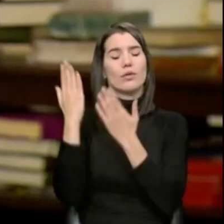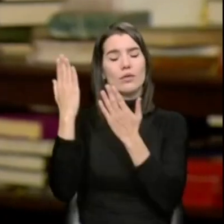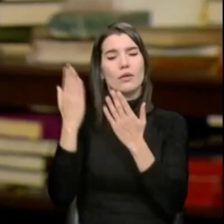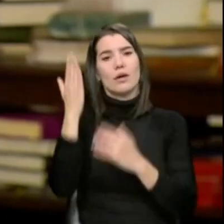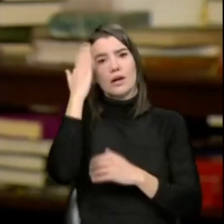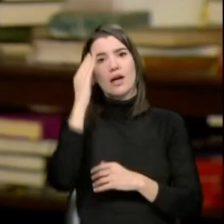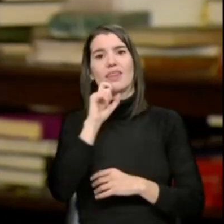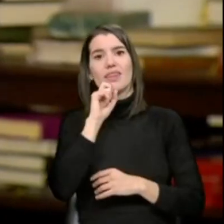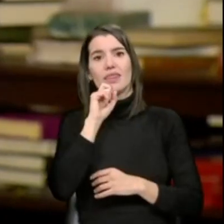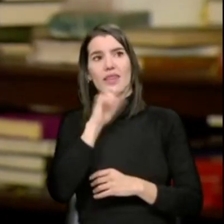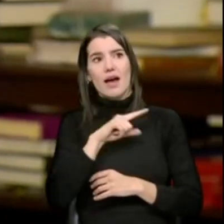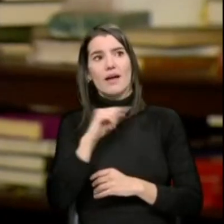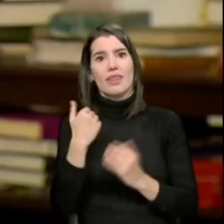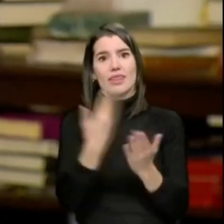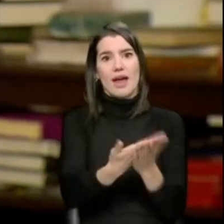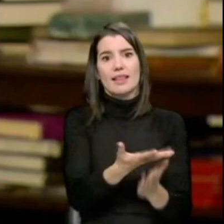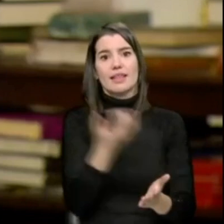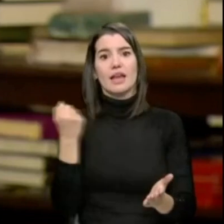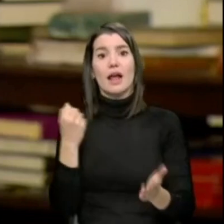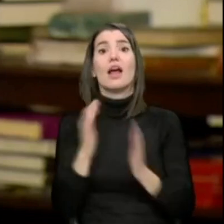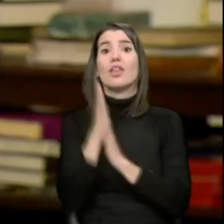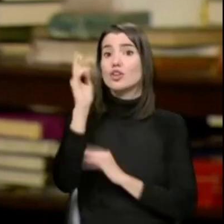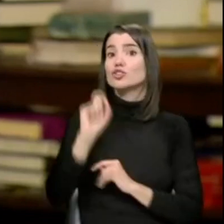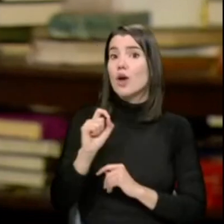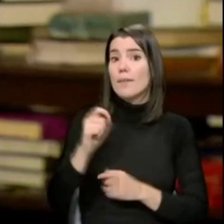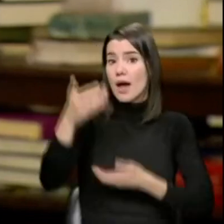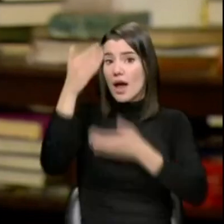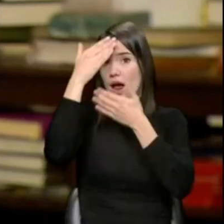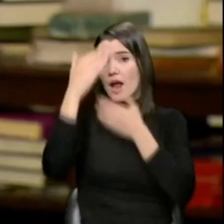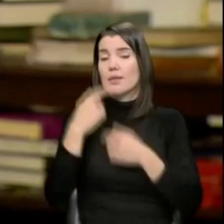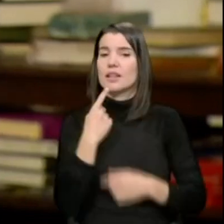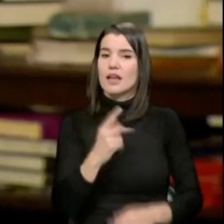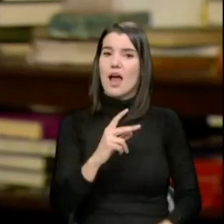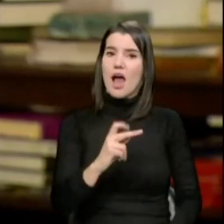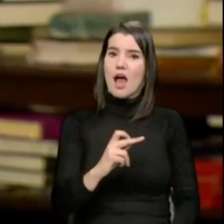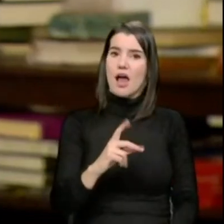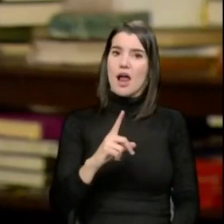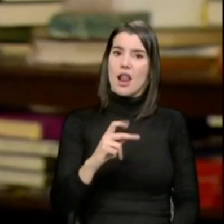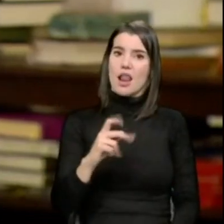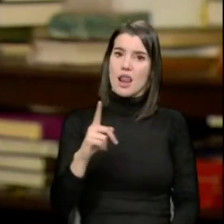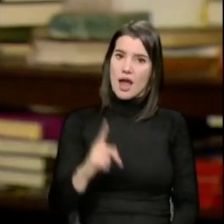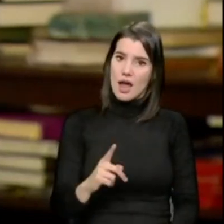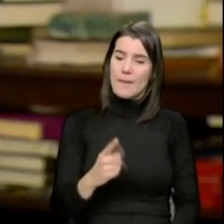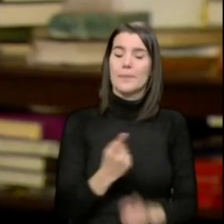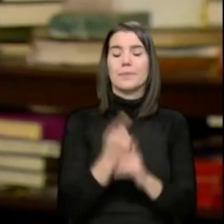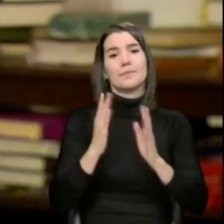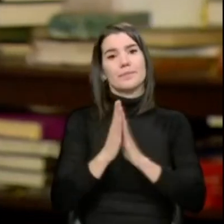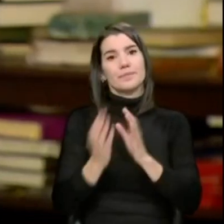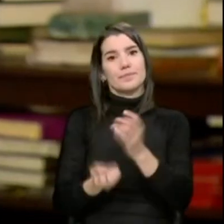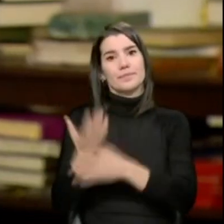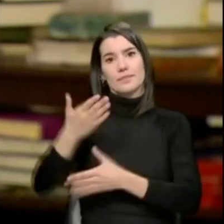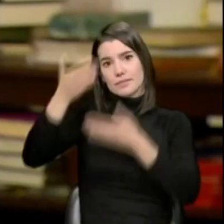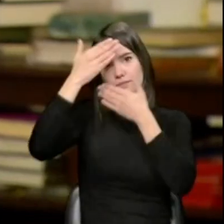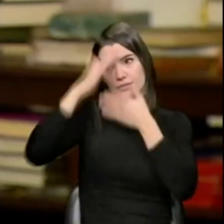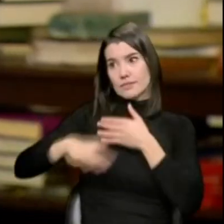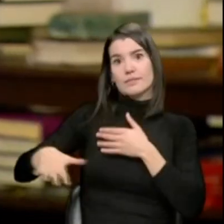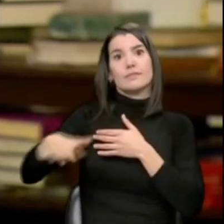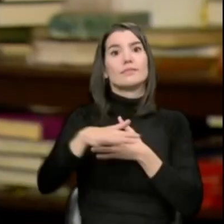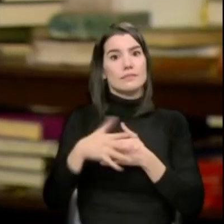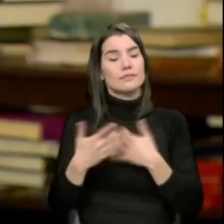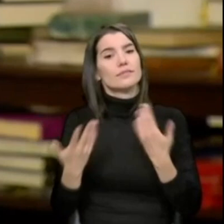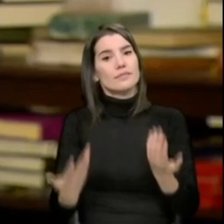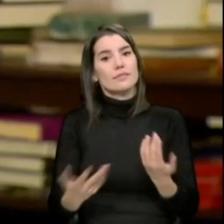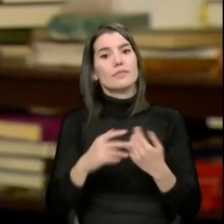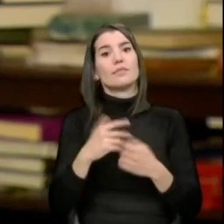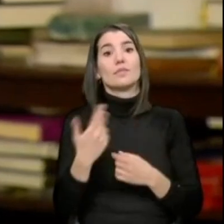dar e tirar. Ou seja, E esse Deus chama-se? que nós em árabe dizemos Allah, porque foi uma religião que nasceu na Arábia, e então nós adotámos